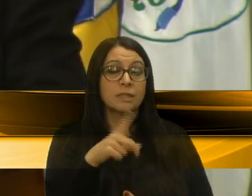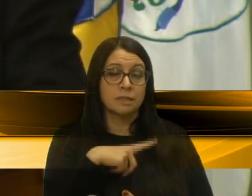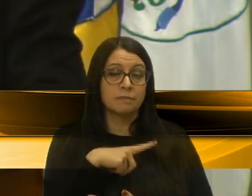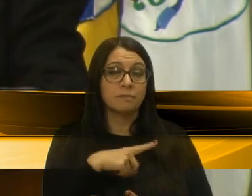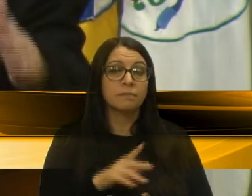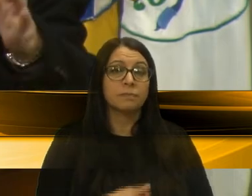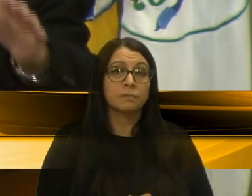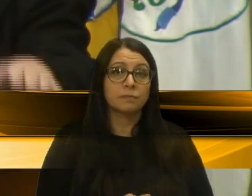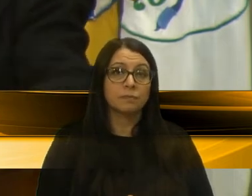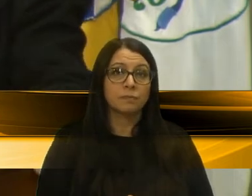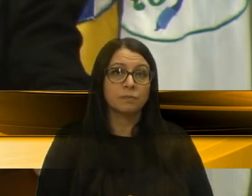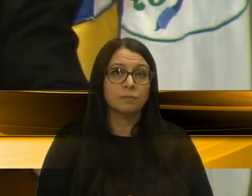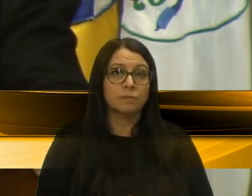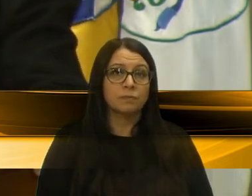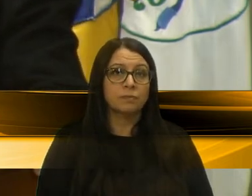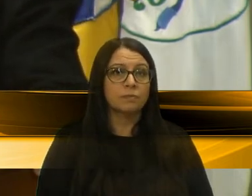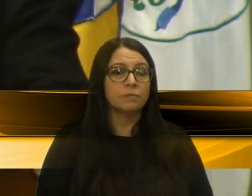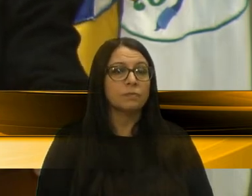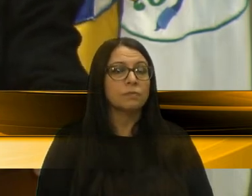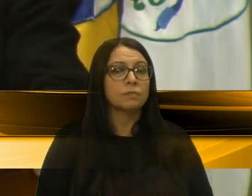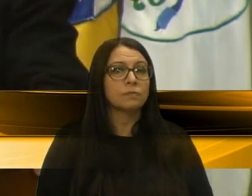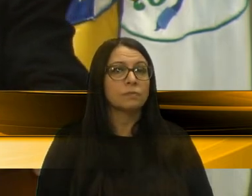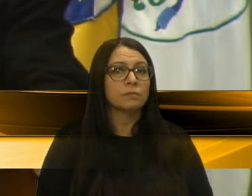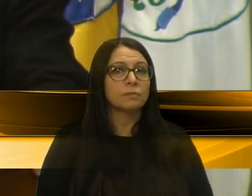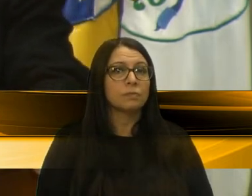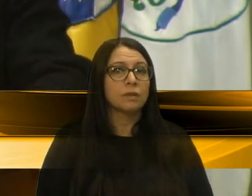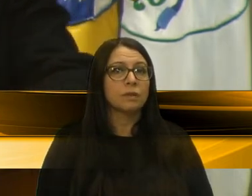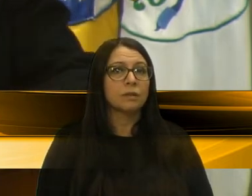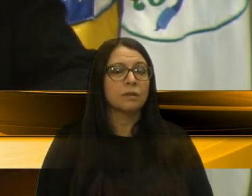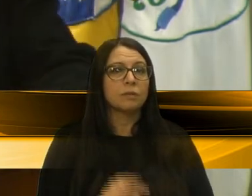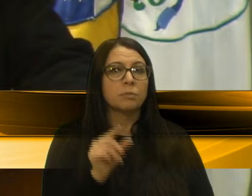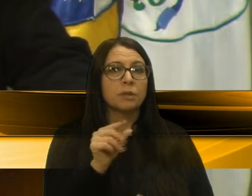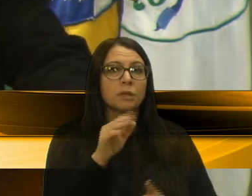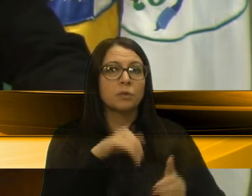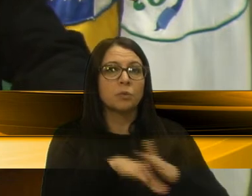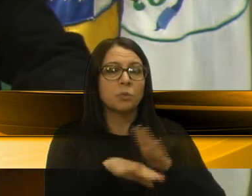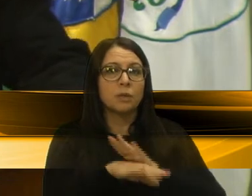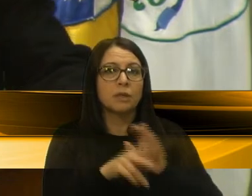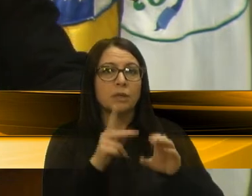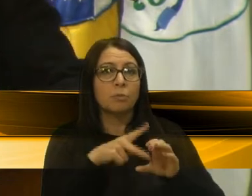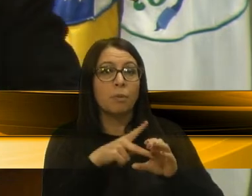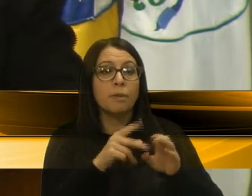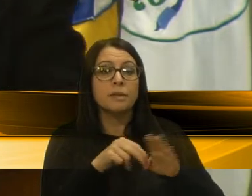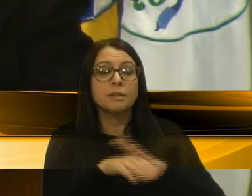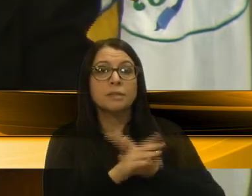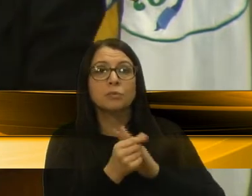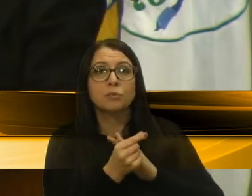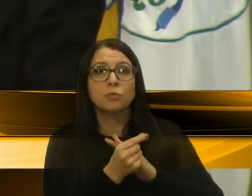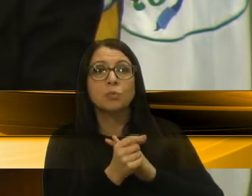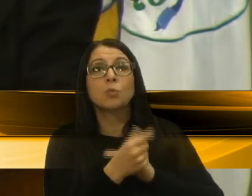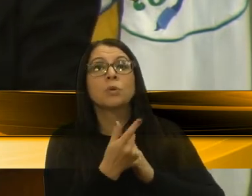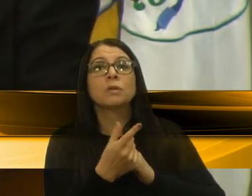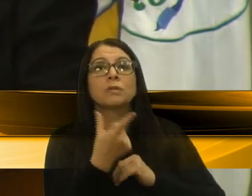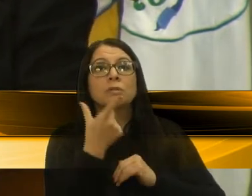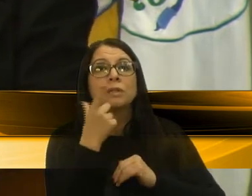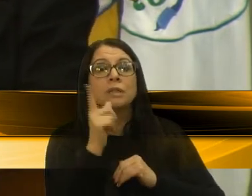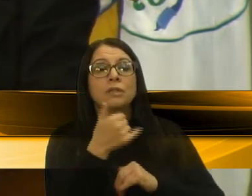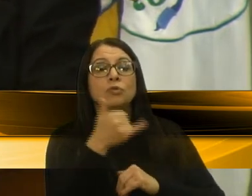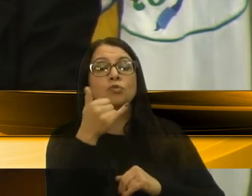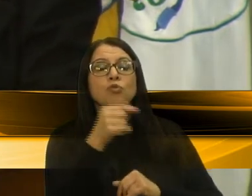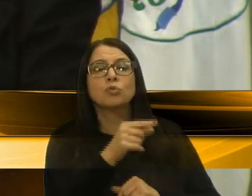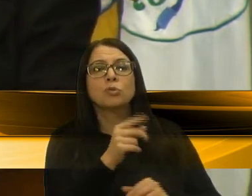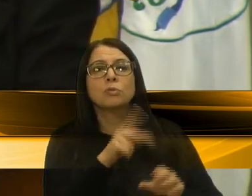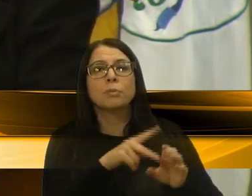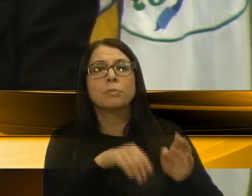aí, nós que todos eventualmente temos uma pequena poupança, quanto ganhamos numa poupança, vereador